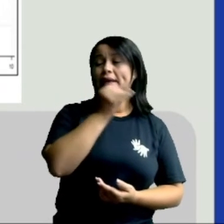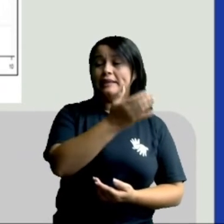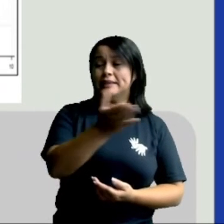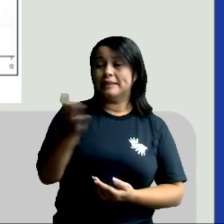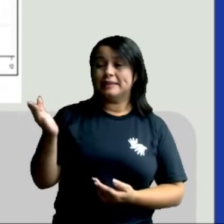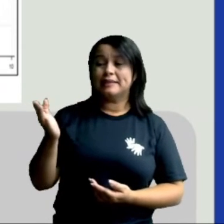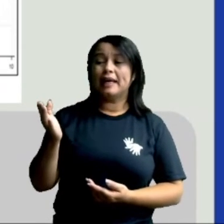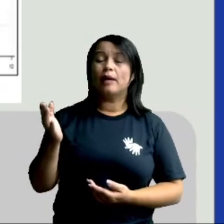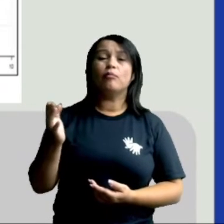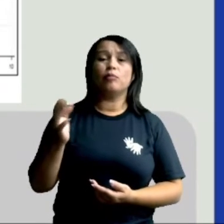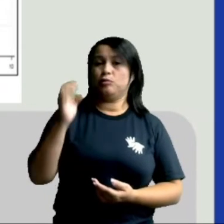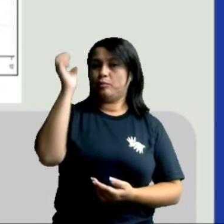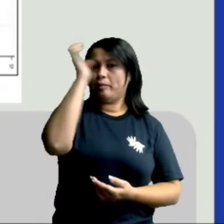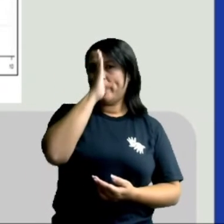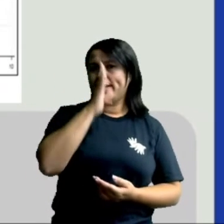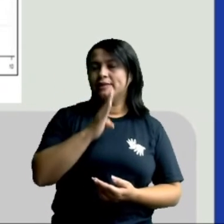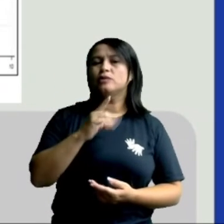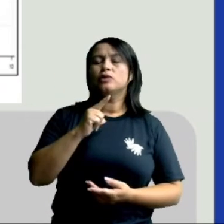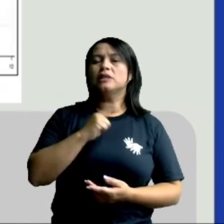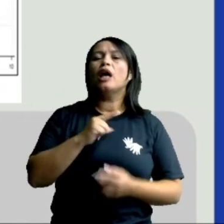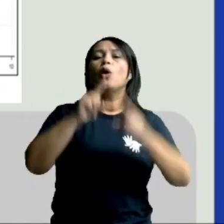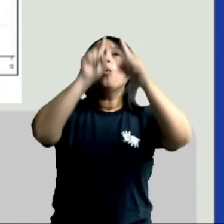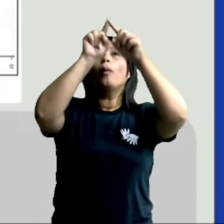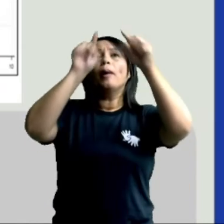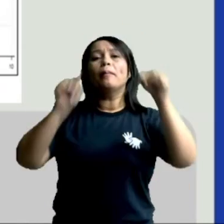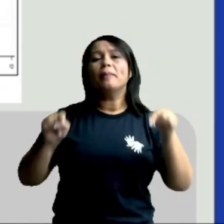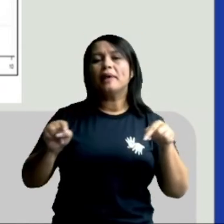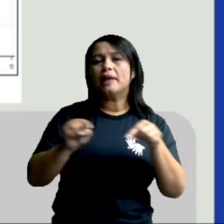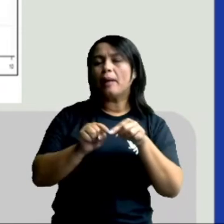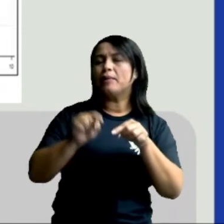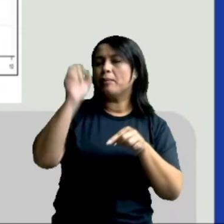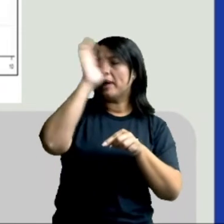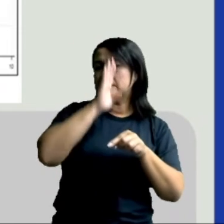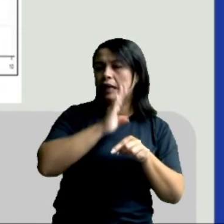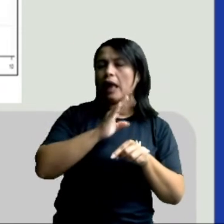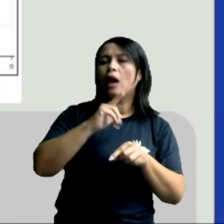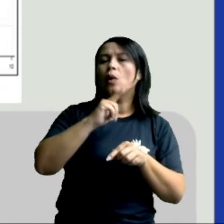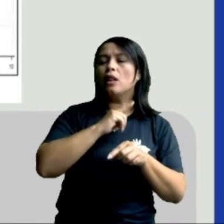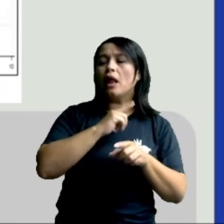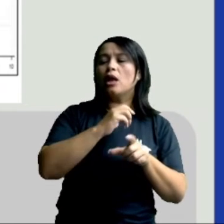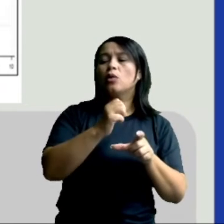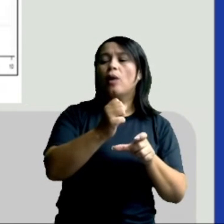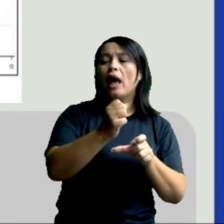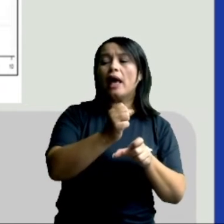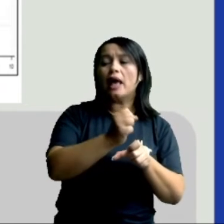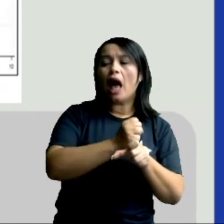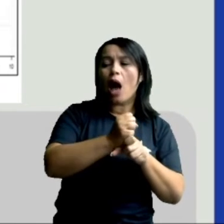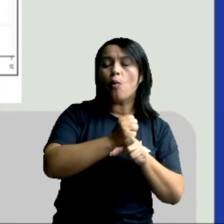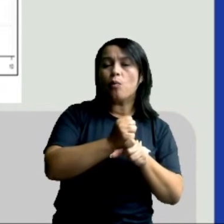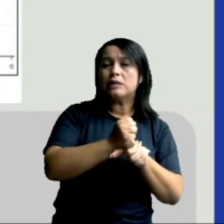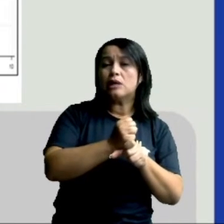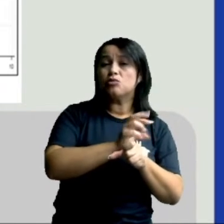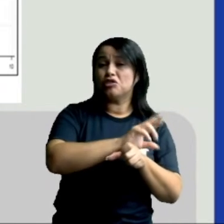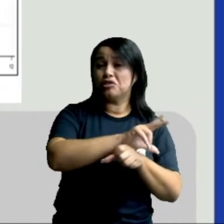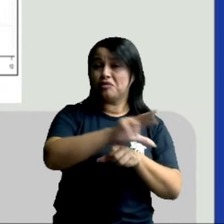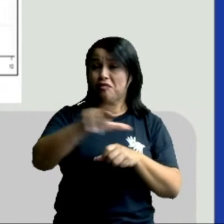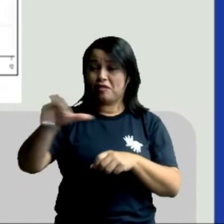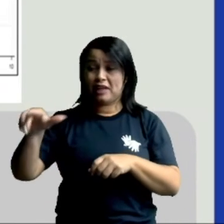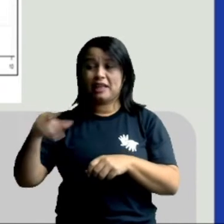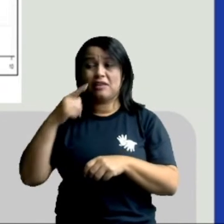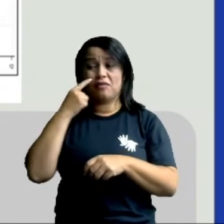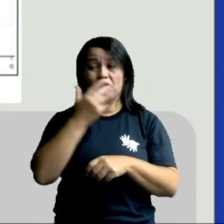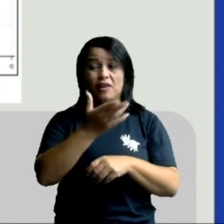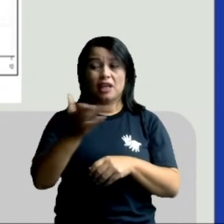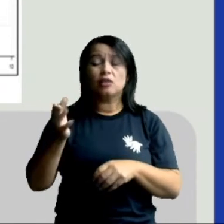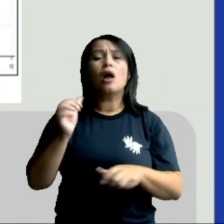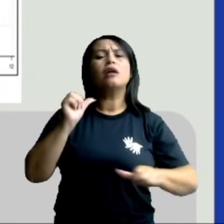de uma pirâmide brasileira, né, que em tempos diferentes, para vocês terem noção. Aí lá em cima eu coloquei, elas não são